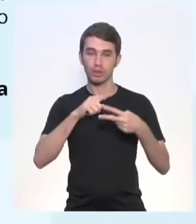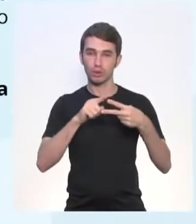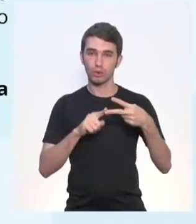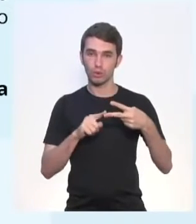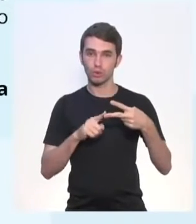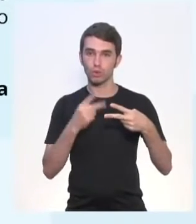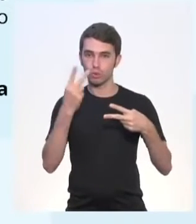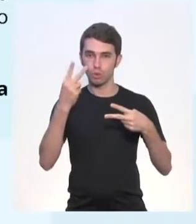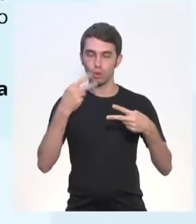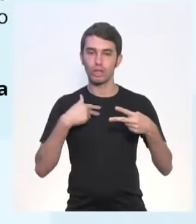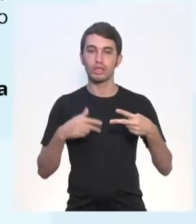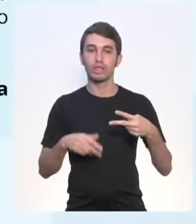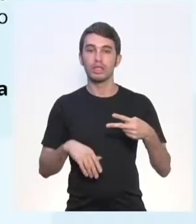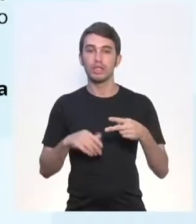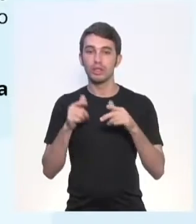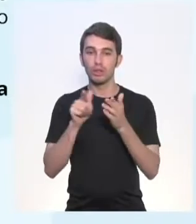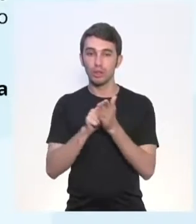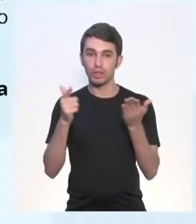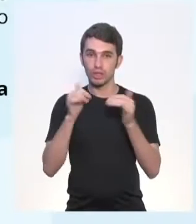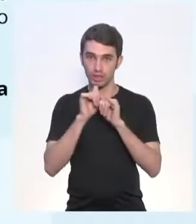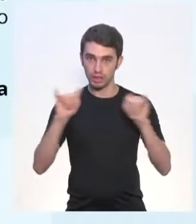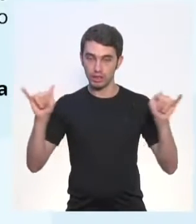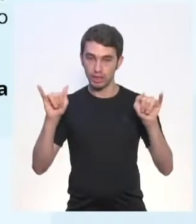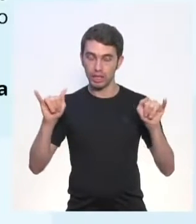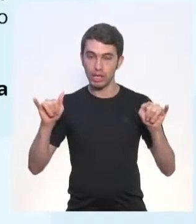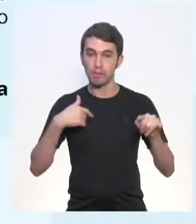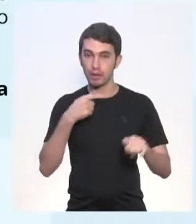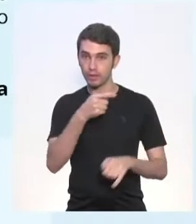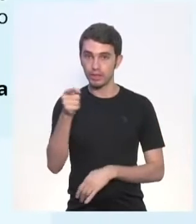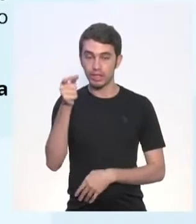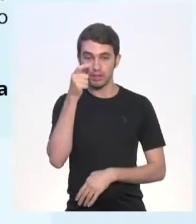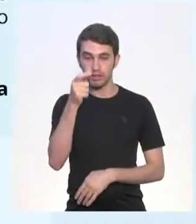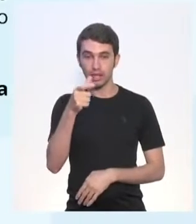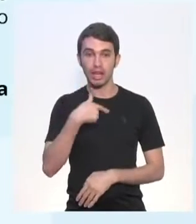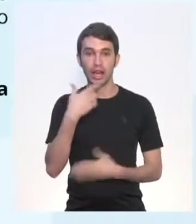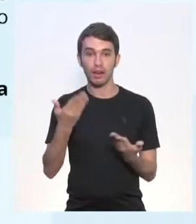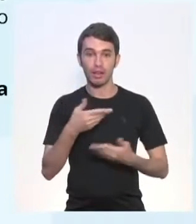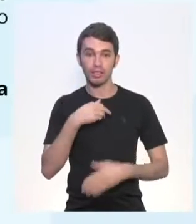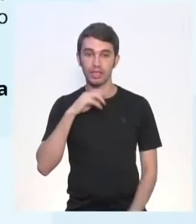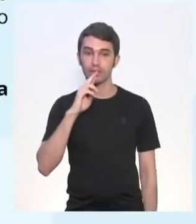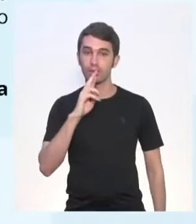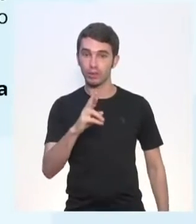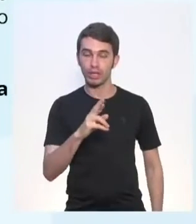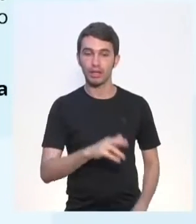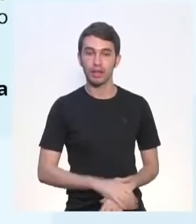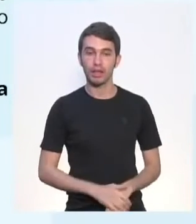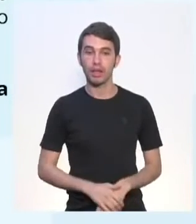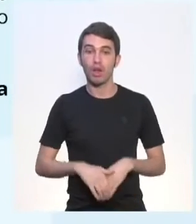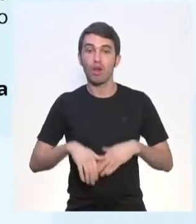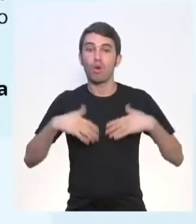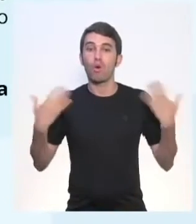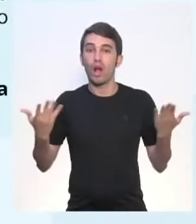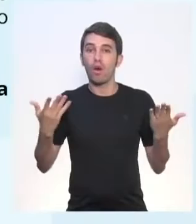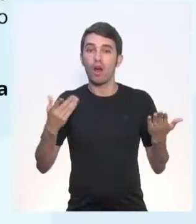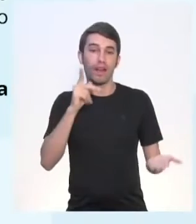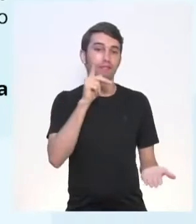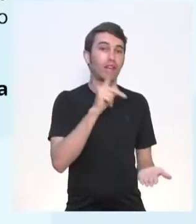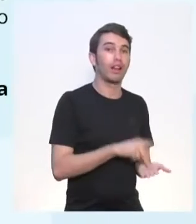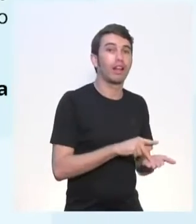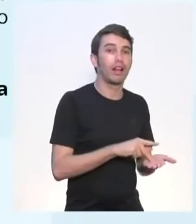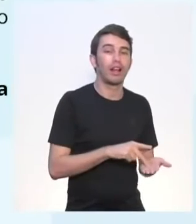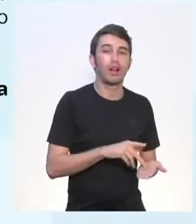notícias para vocês observarem e para a qual vocês precisam responder. Qual é a notícia